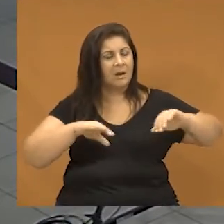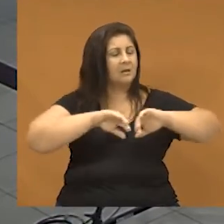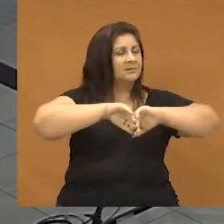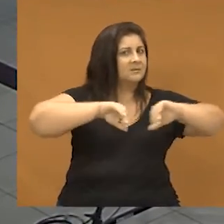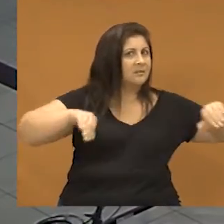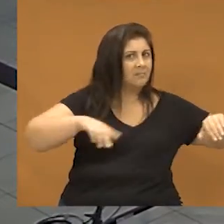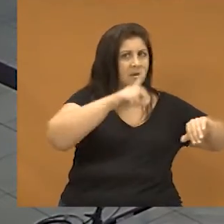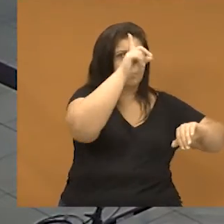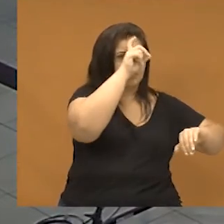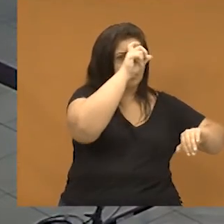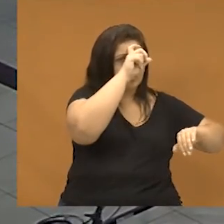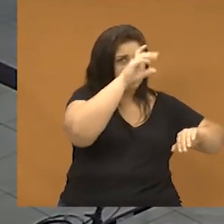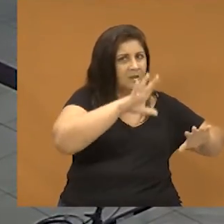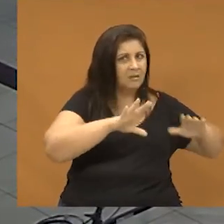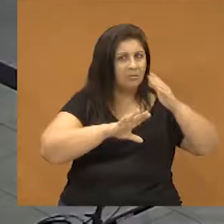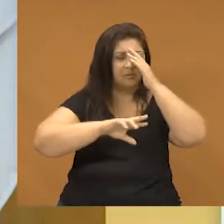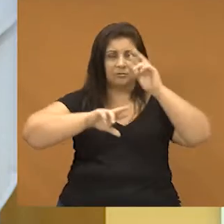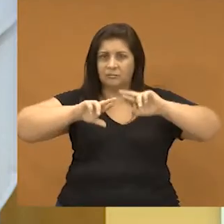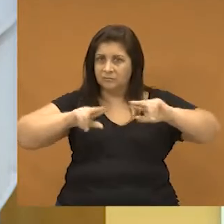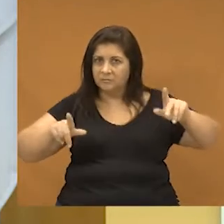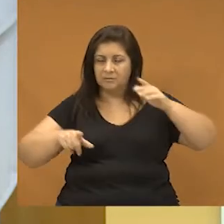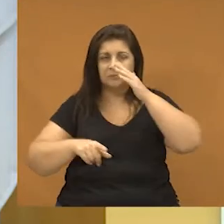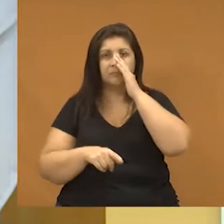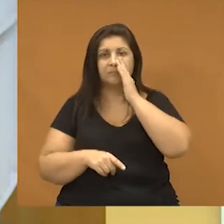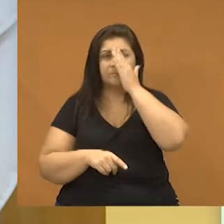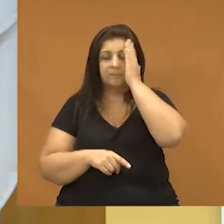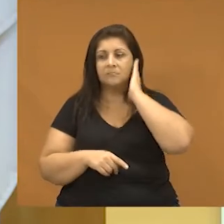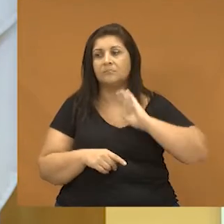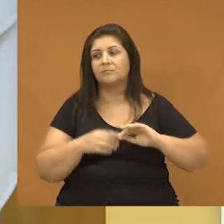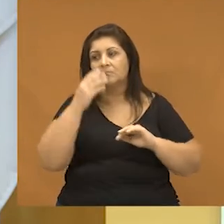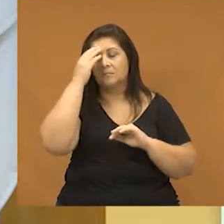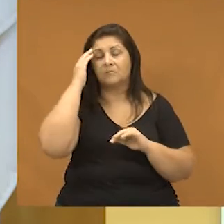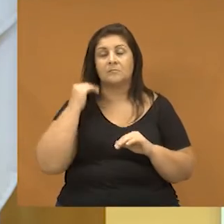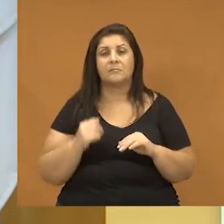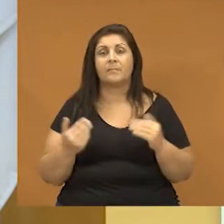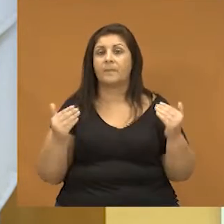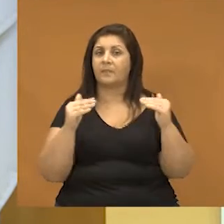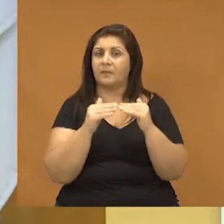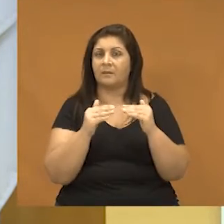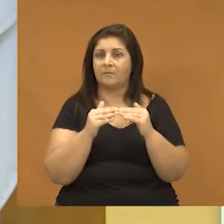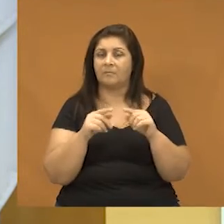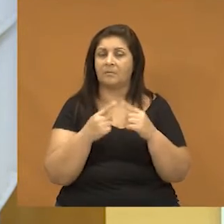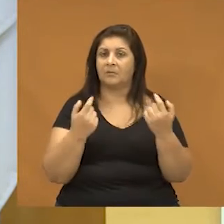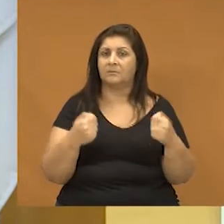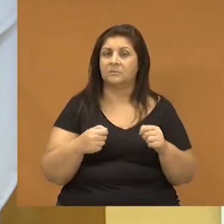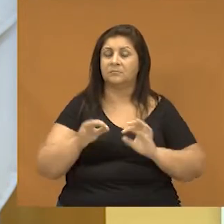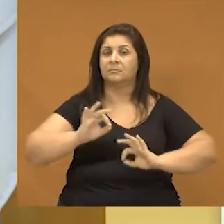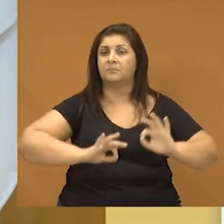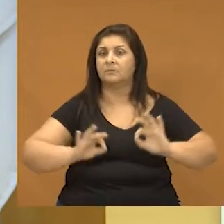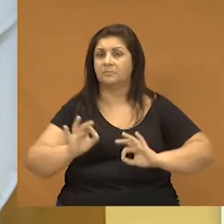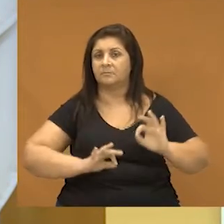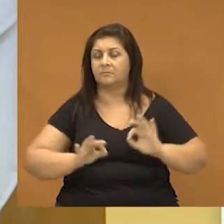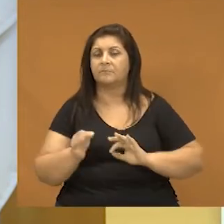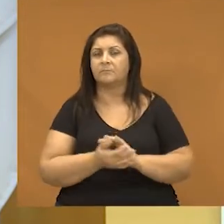a ideia é boa, eu acho que a gente precisa amadurecê-la. Serei favorável, porque eu acho que assim, a gente tem que, de certa forma, provocar o